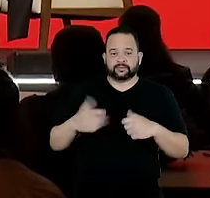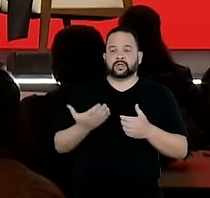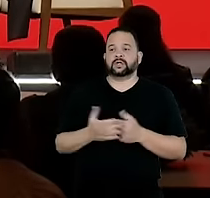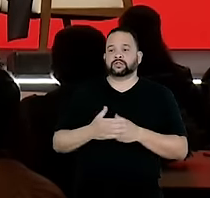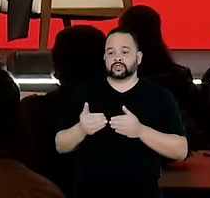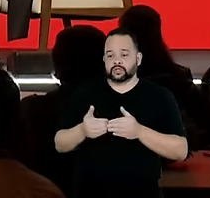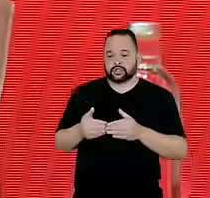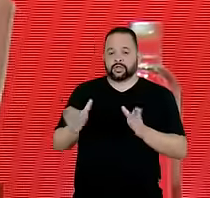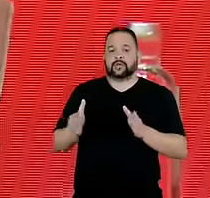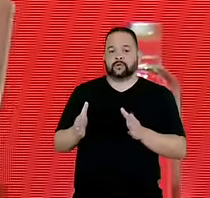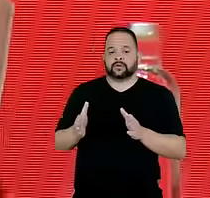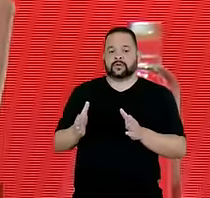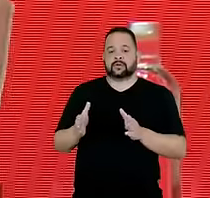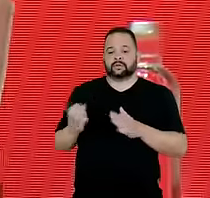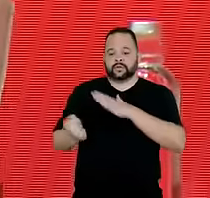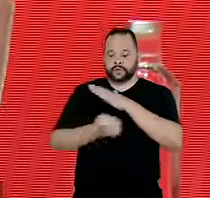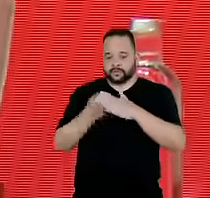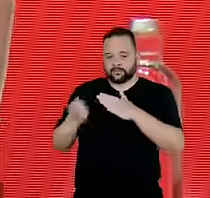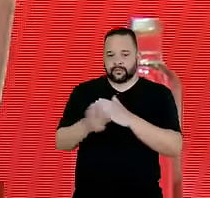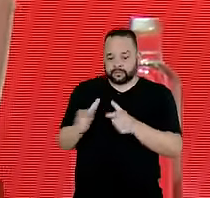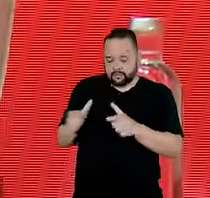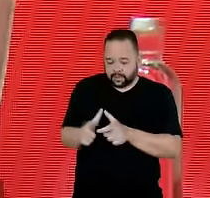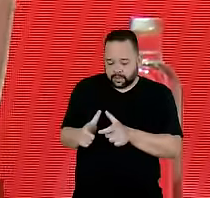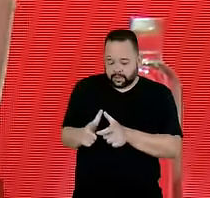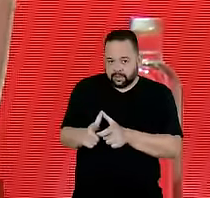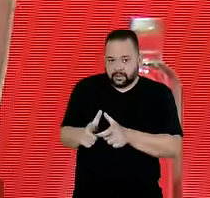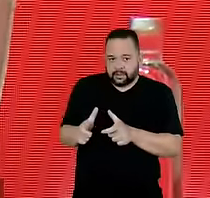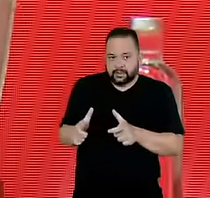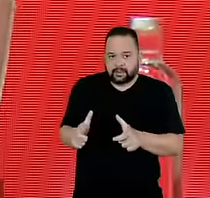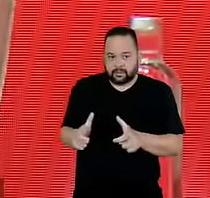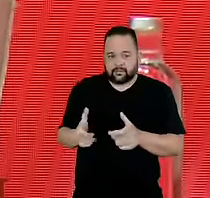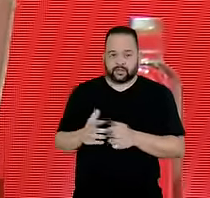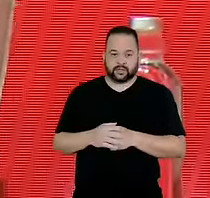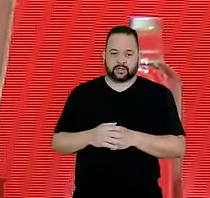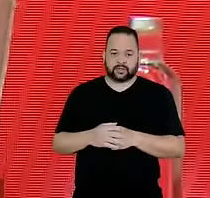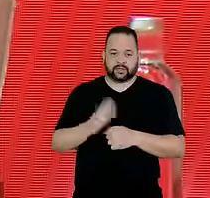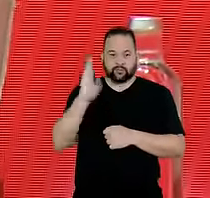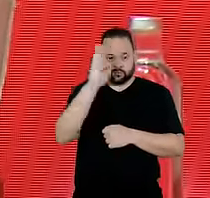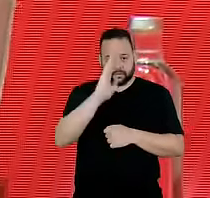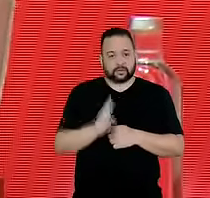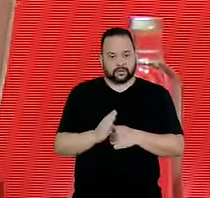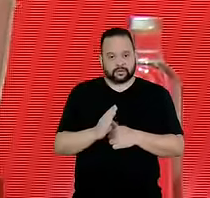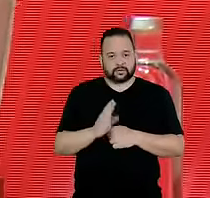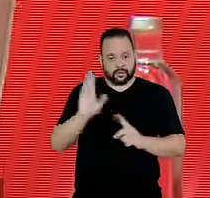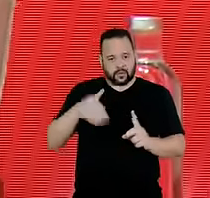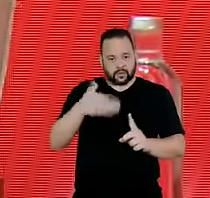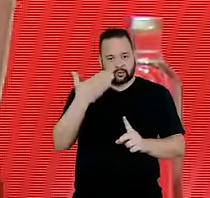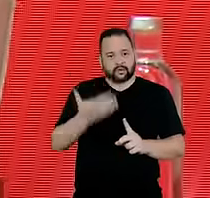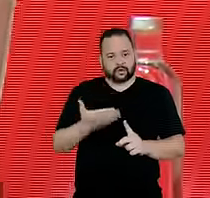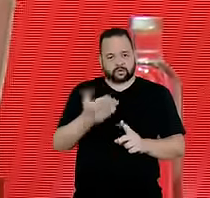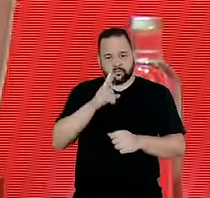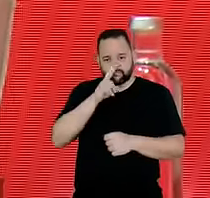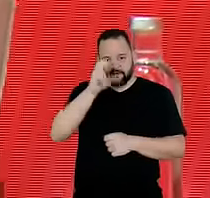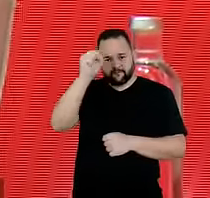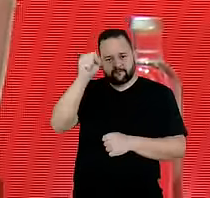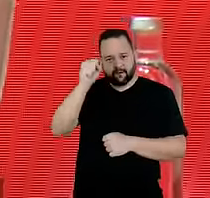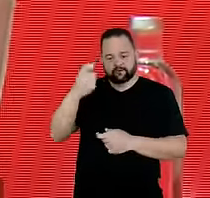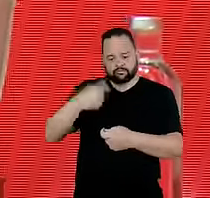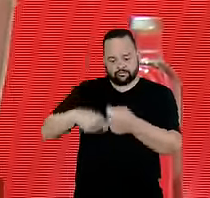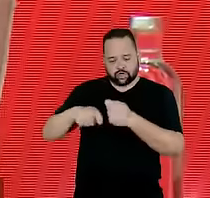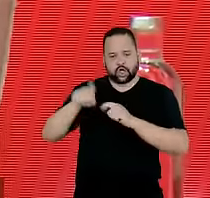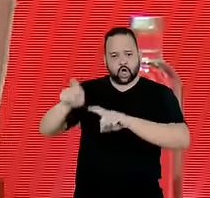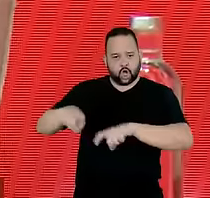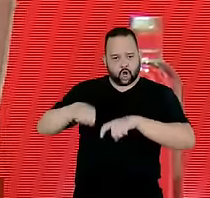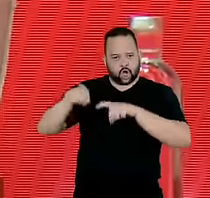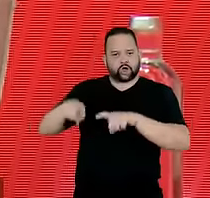produtores tradicionalmente o Brasil é reconhecido como uma grande potência do agronegócio e o É e tem que ser orgulhoso disso e as